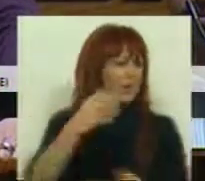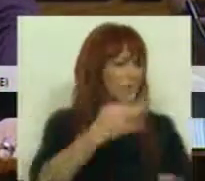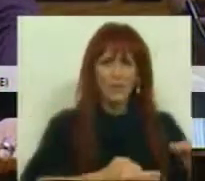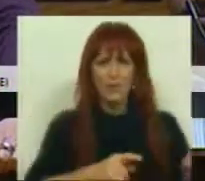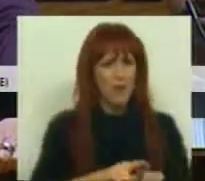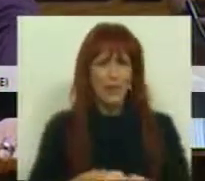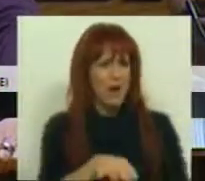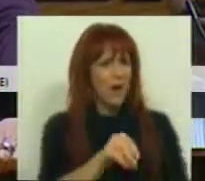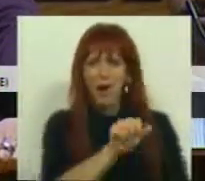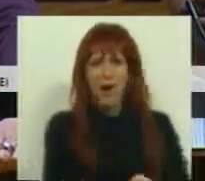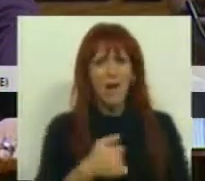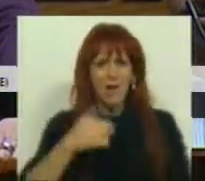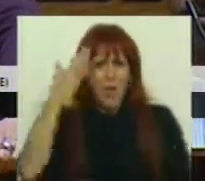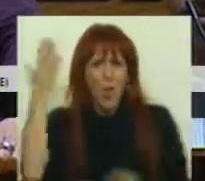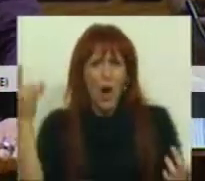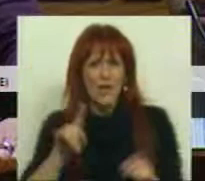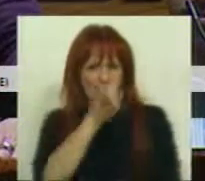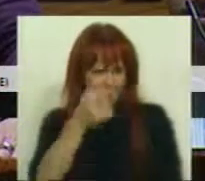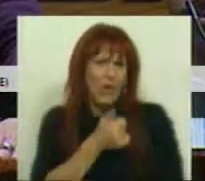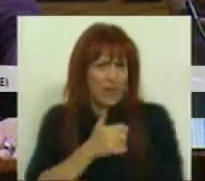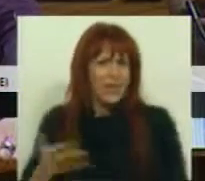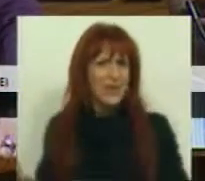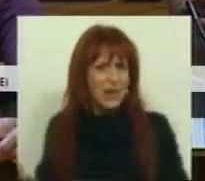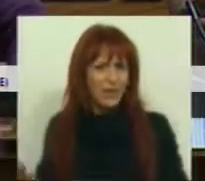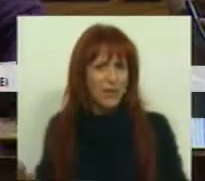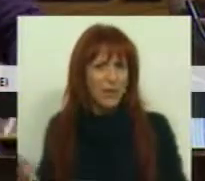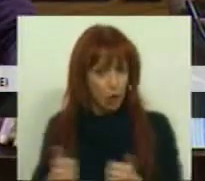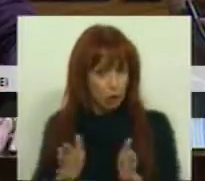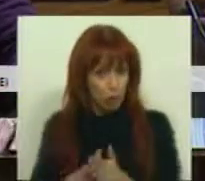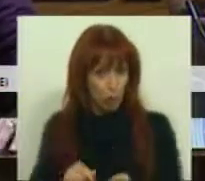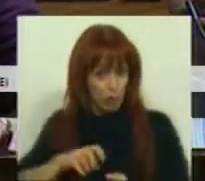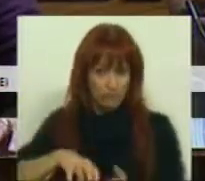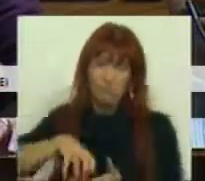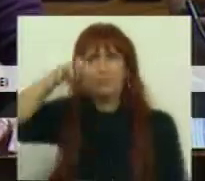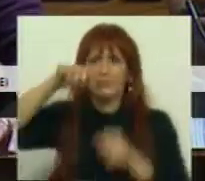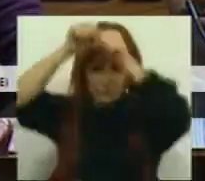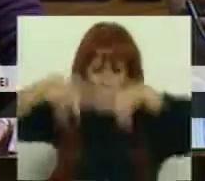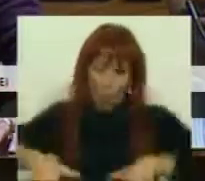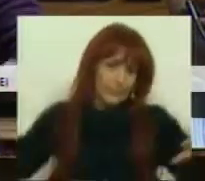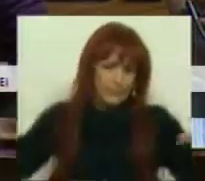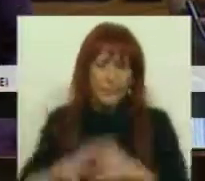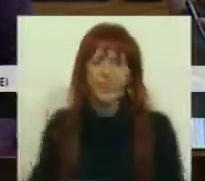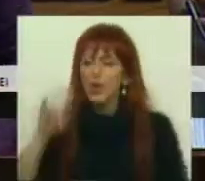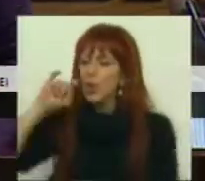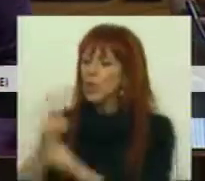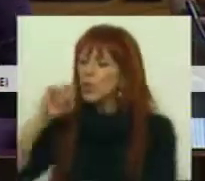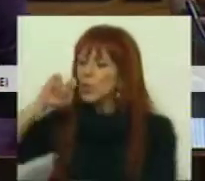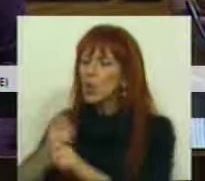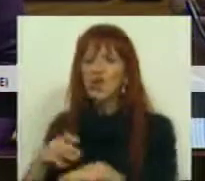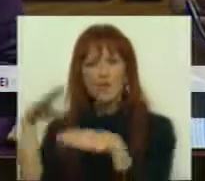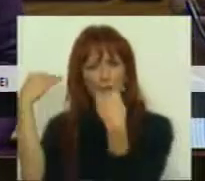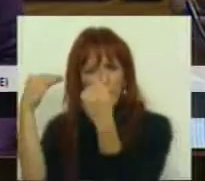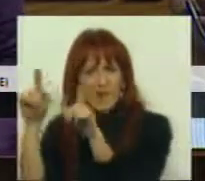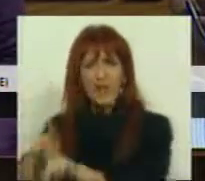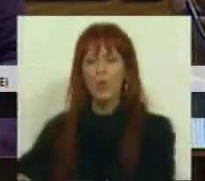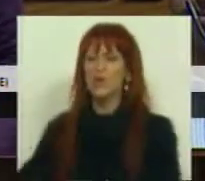Tribunal da Comarca parece-nos uma questão determinante em todo este edifício. Os requisitos de